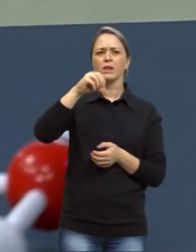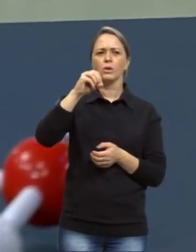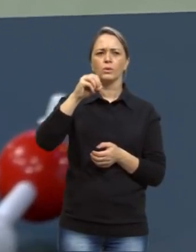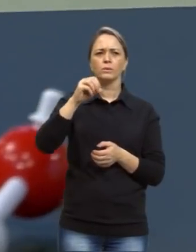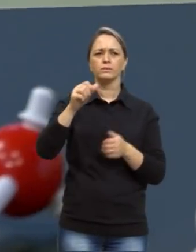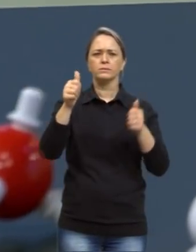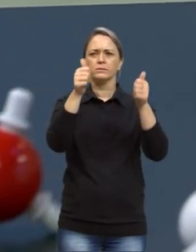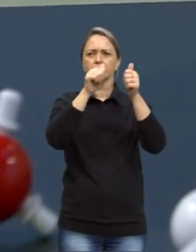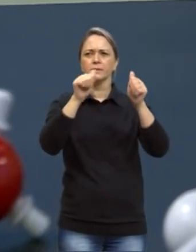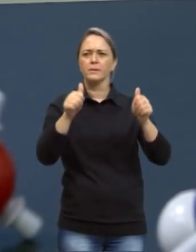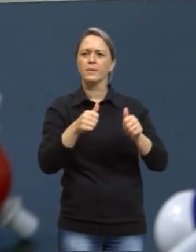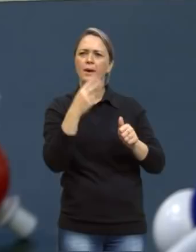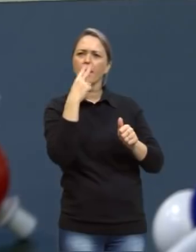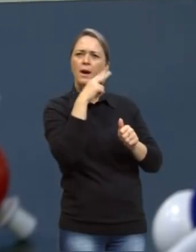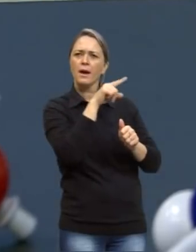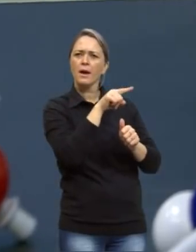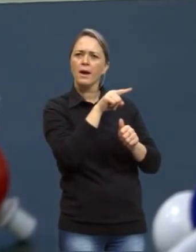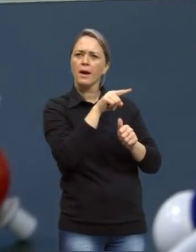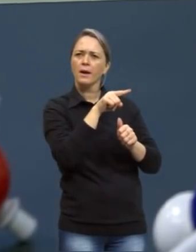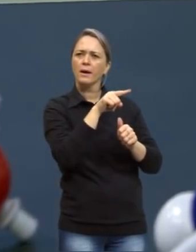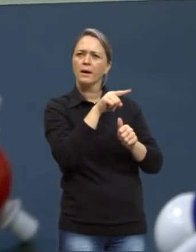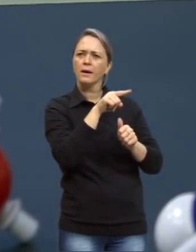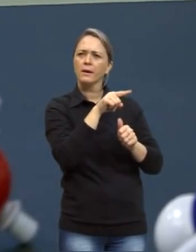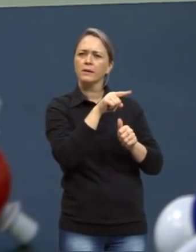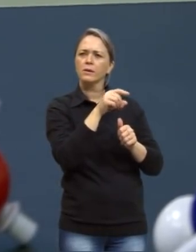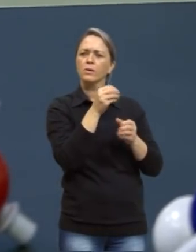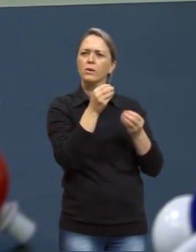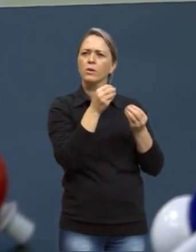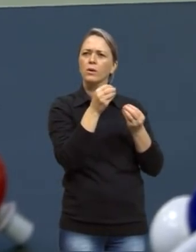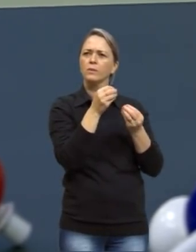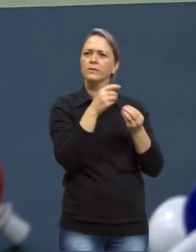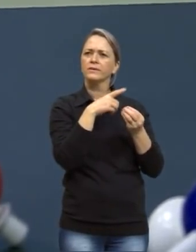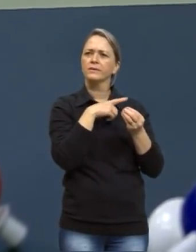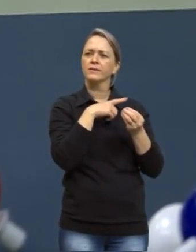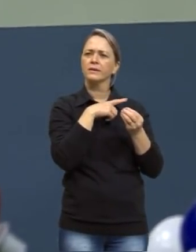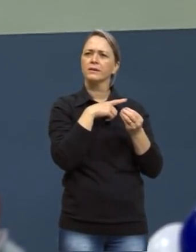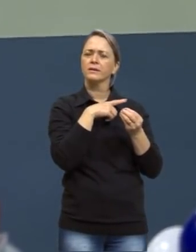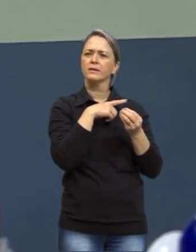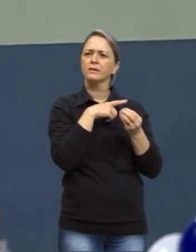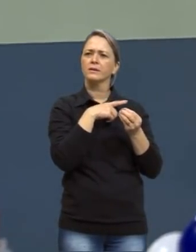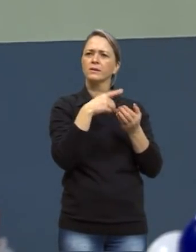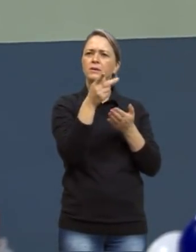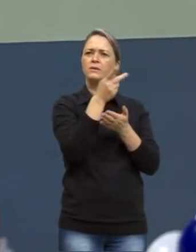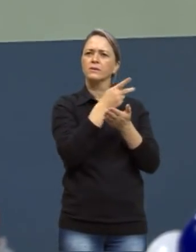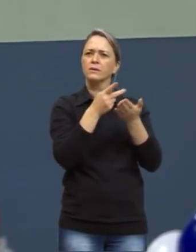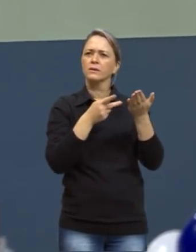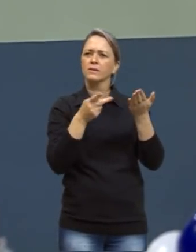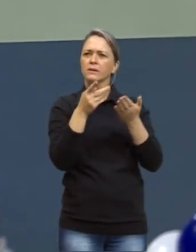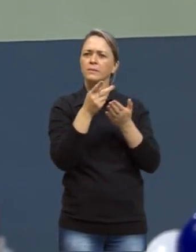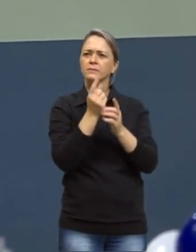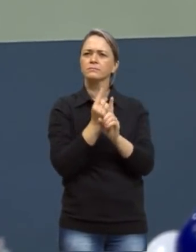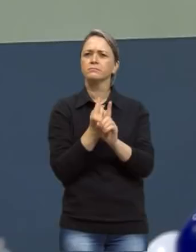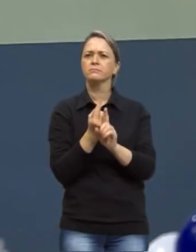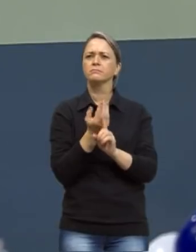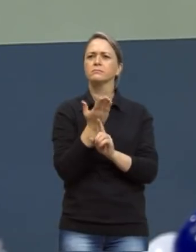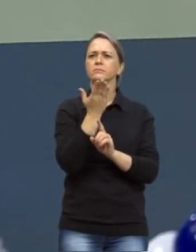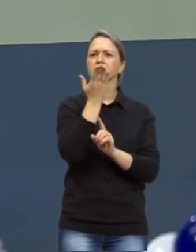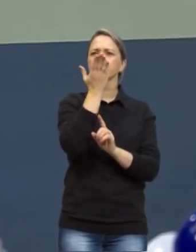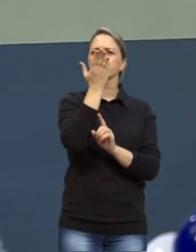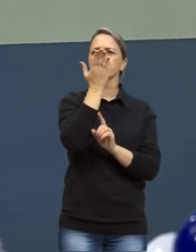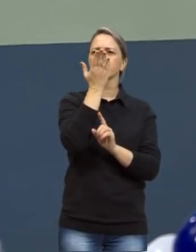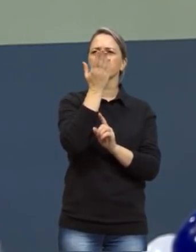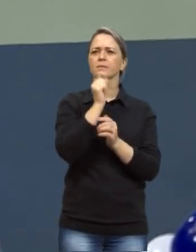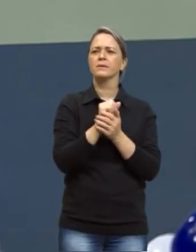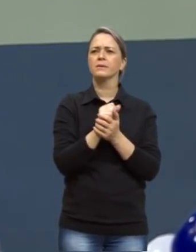ah tá então aqui está como é que eu vou ter ó eu desenhei para vocês um para cima ó